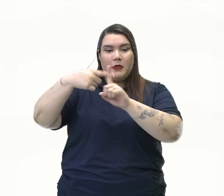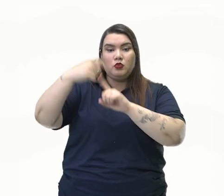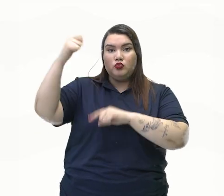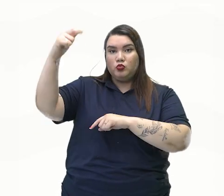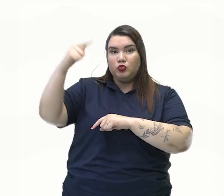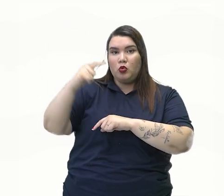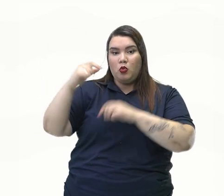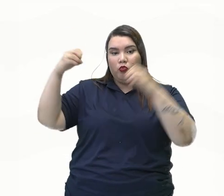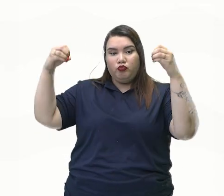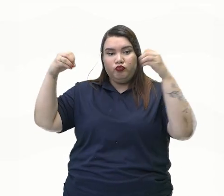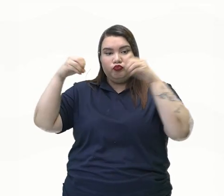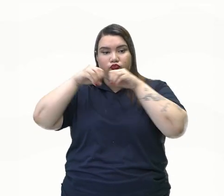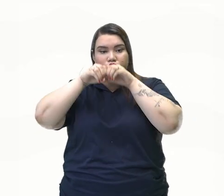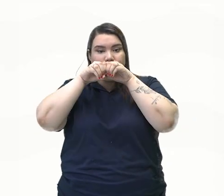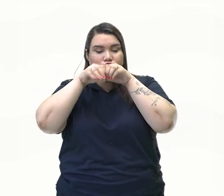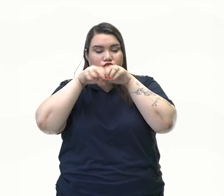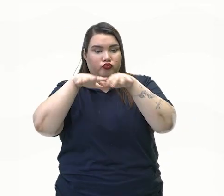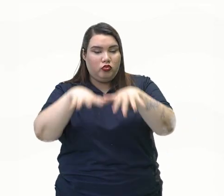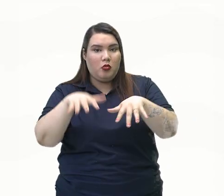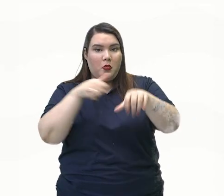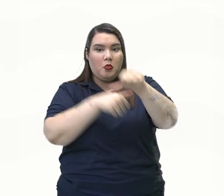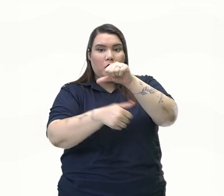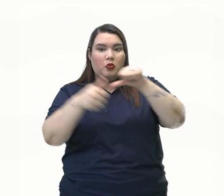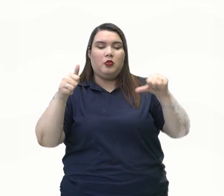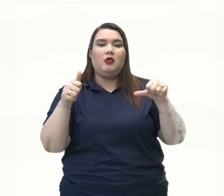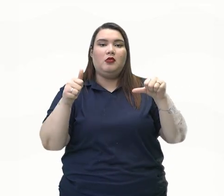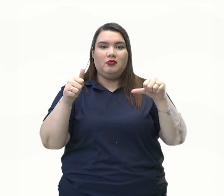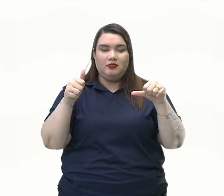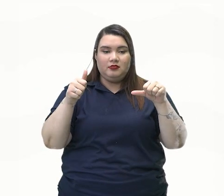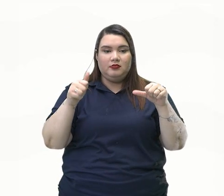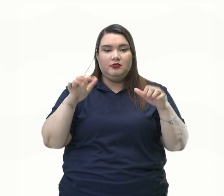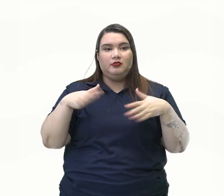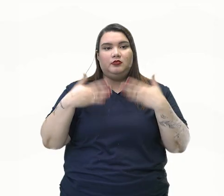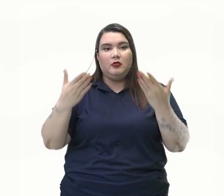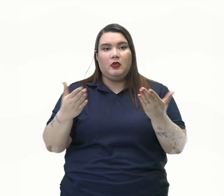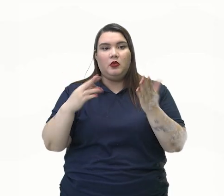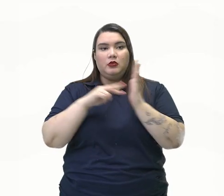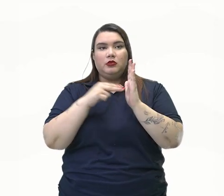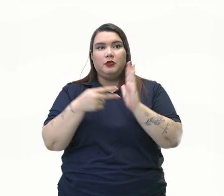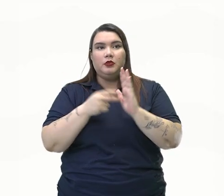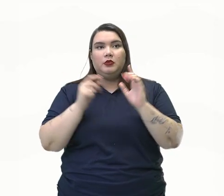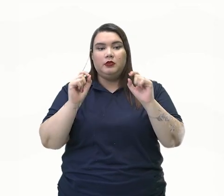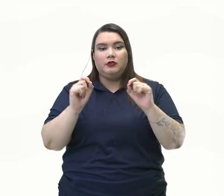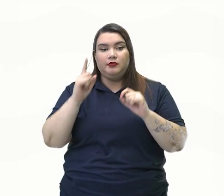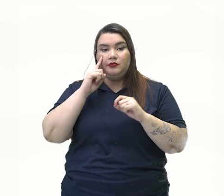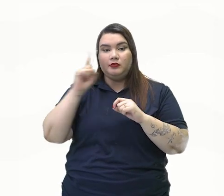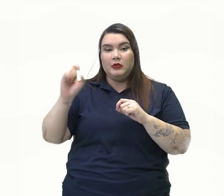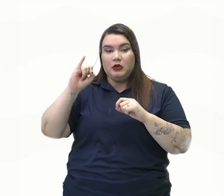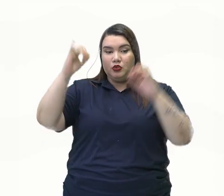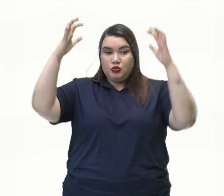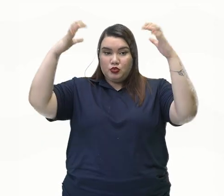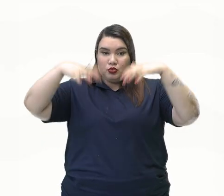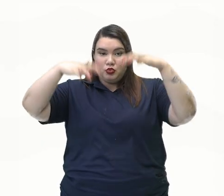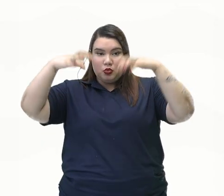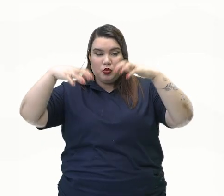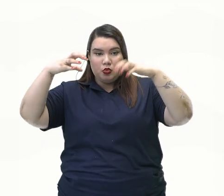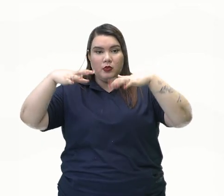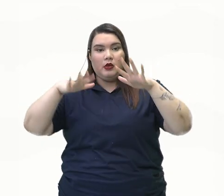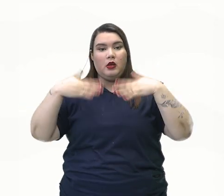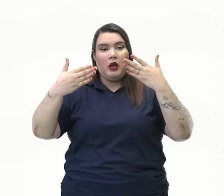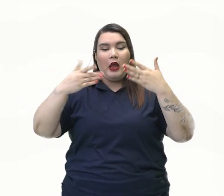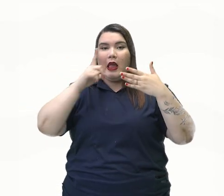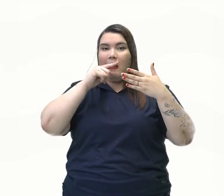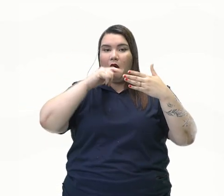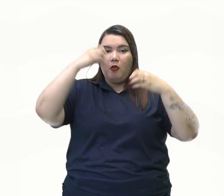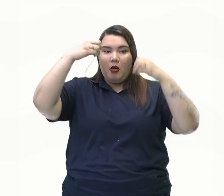luz do sol, é dispensada ao mudar-se o meio. No caso da